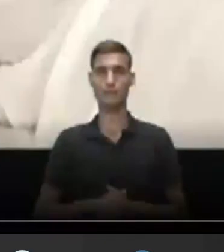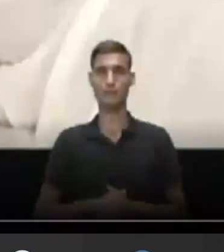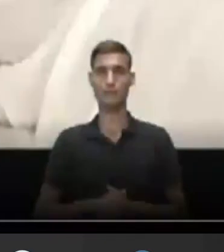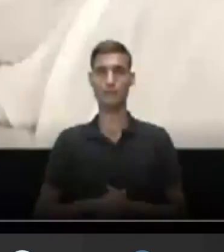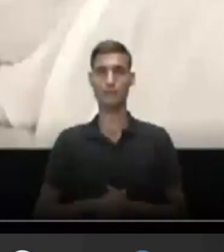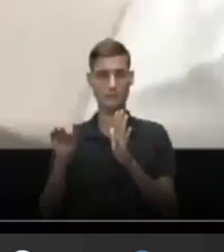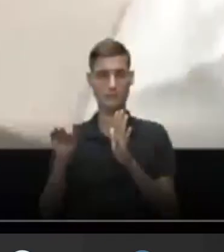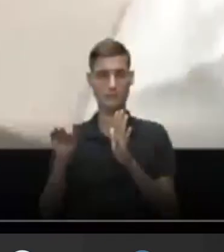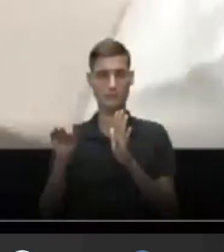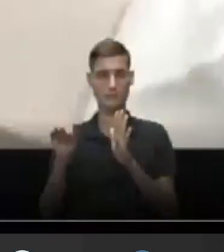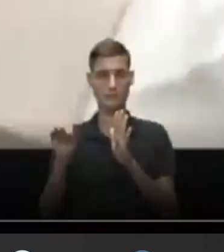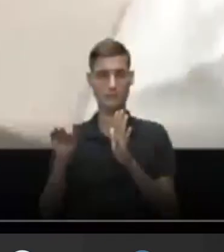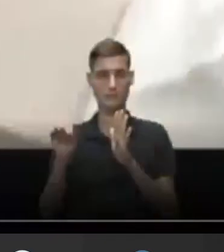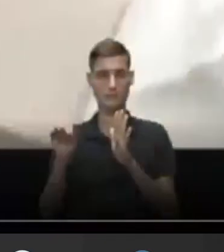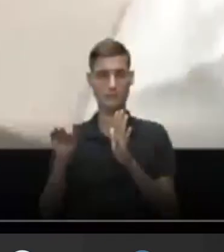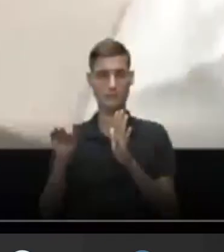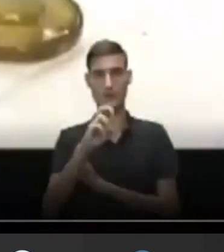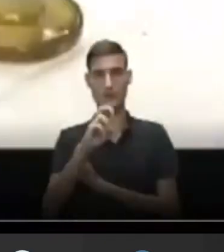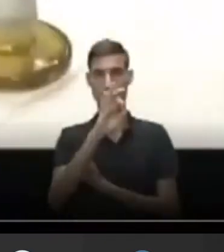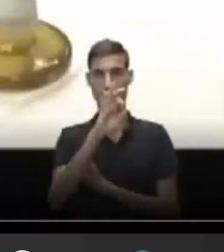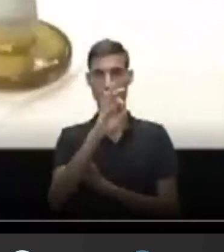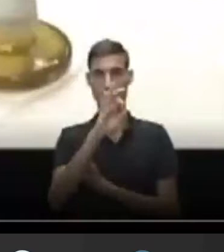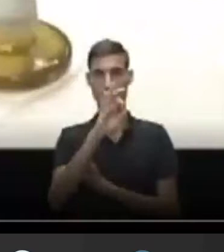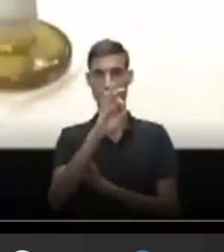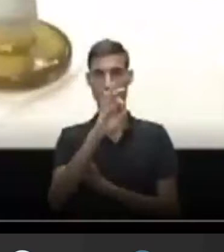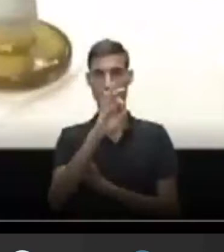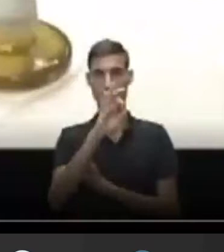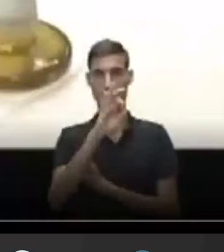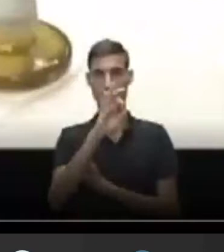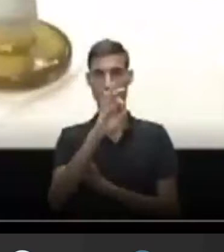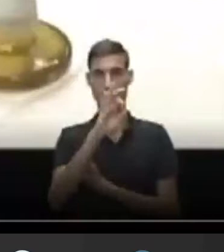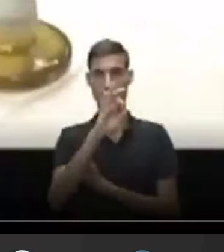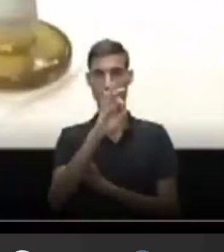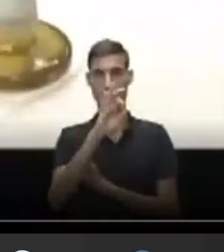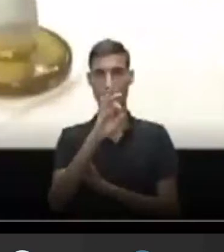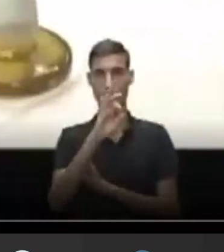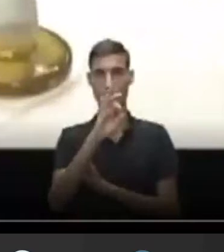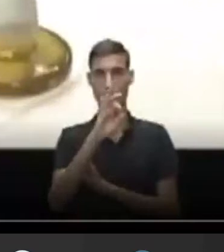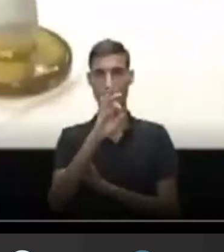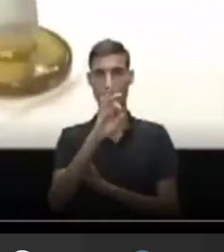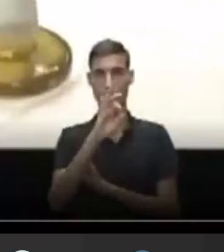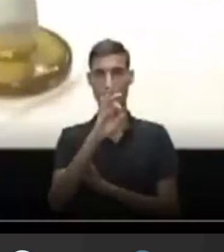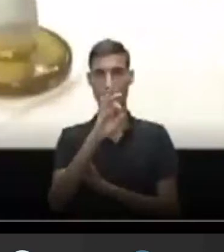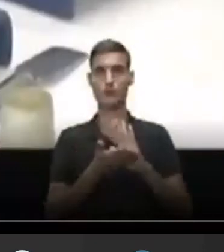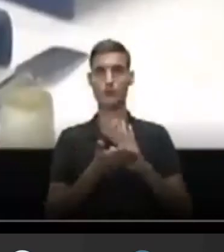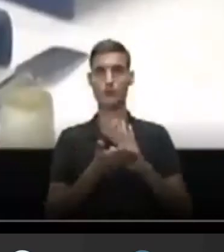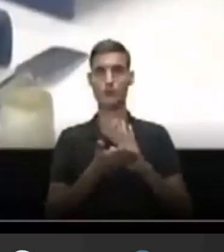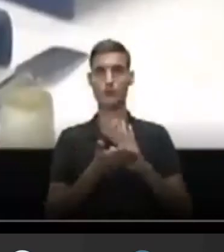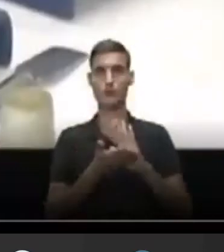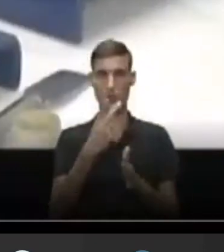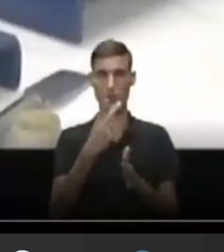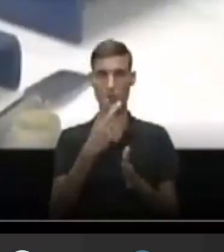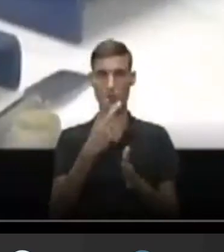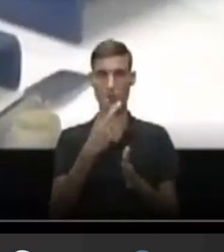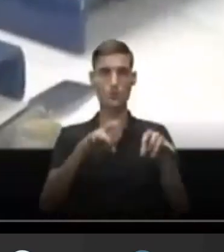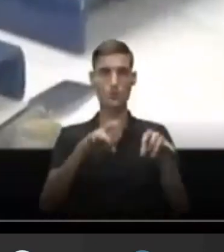utilizar o HCl, né, a substância ácida. Vamos pegar novamente 30 ml de